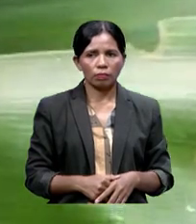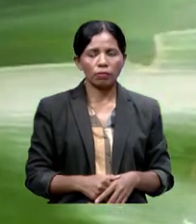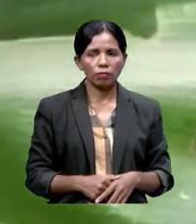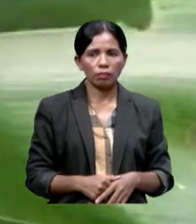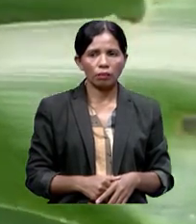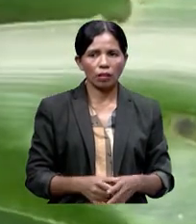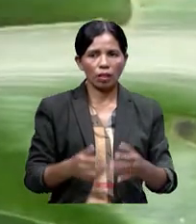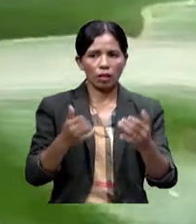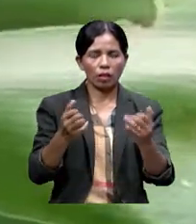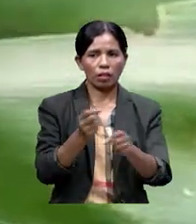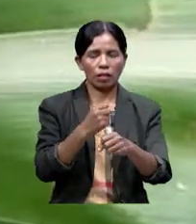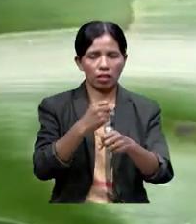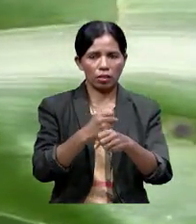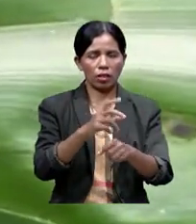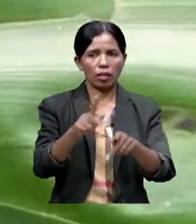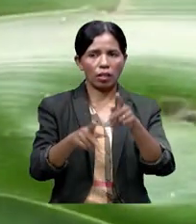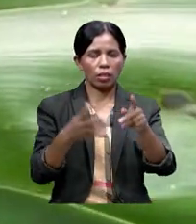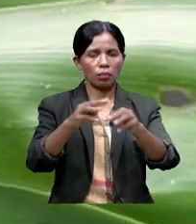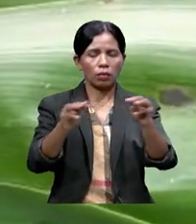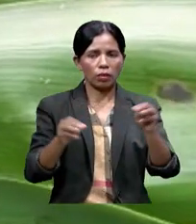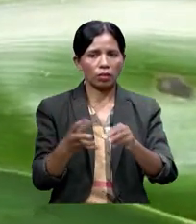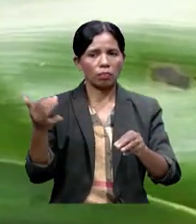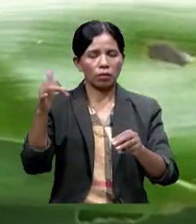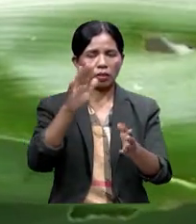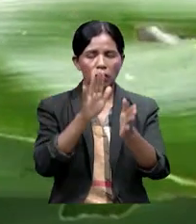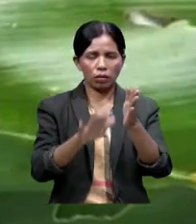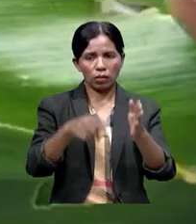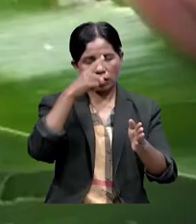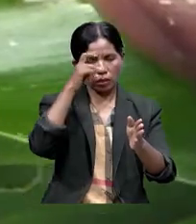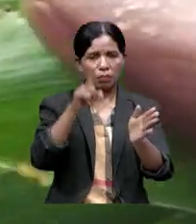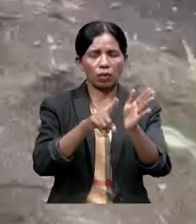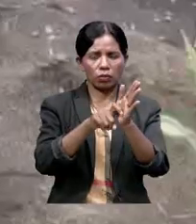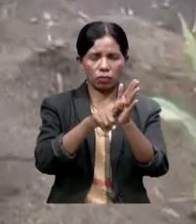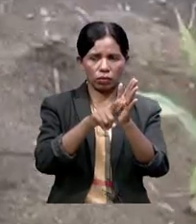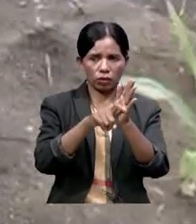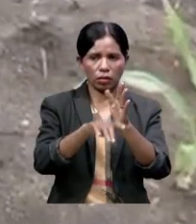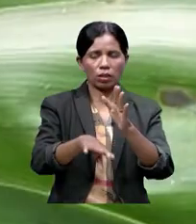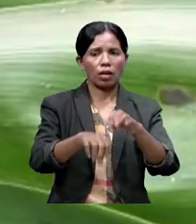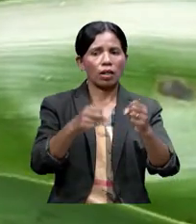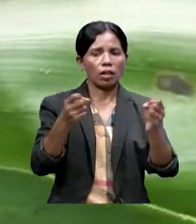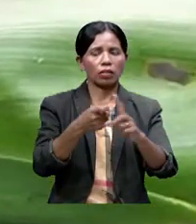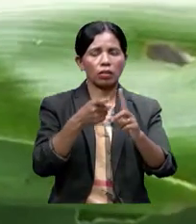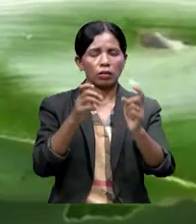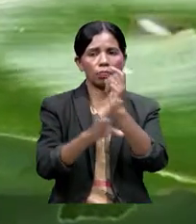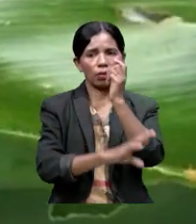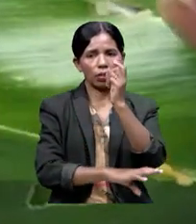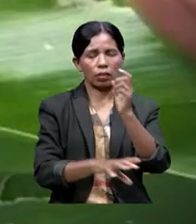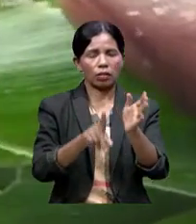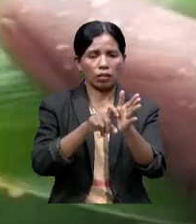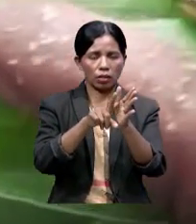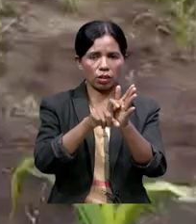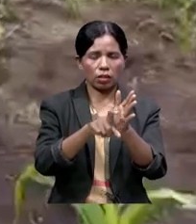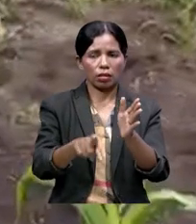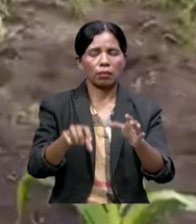Dadang ne produção povo agricultor sira e município sira menos tamba plantação agrícola e tang estrago susi peste lacataro